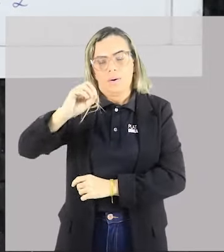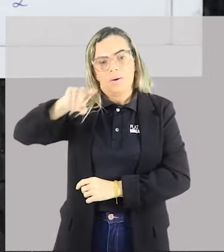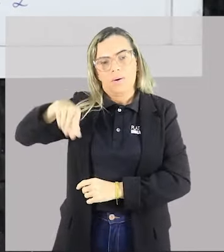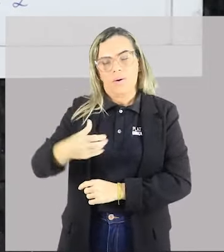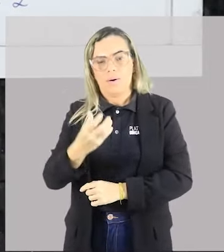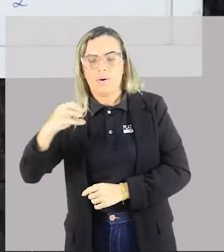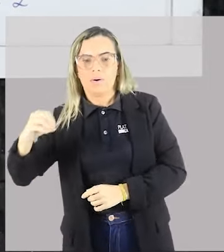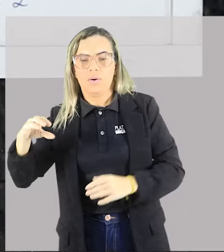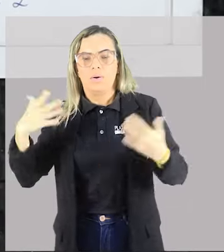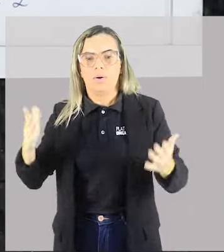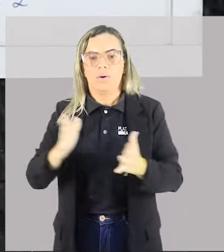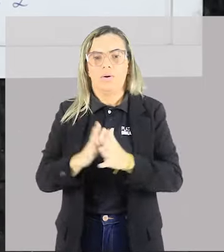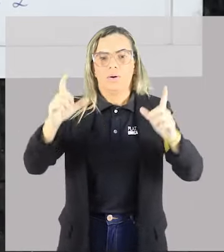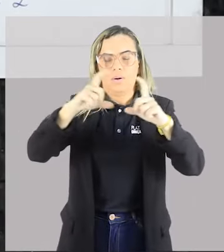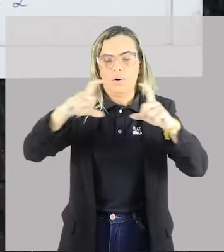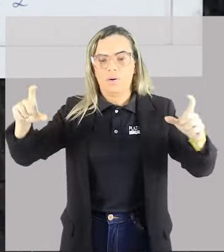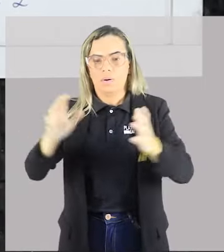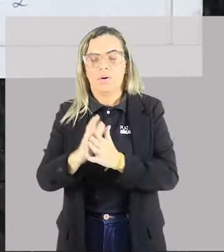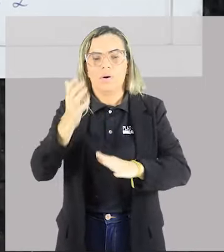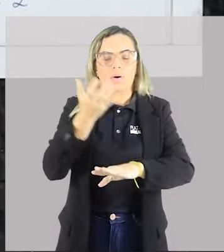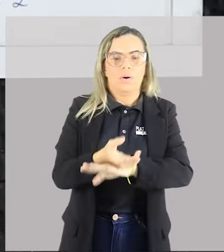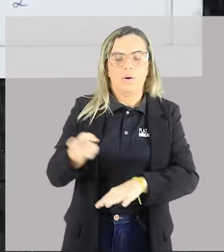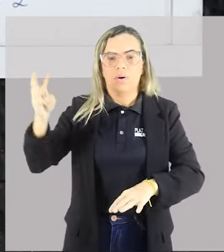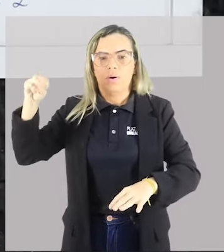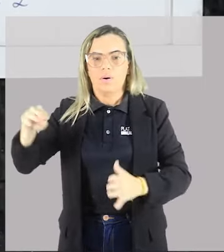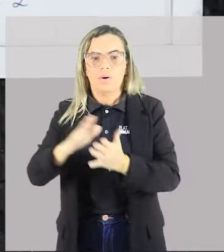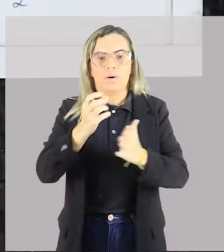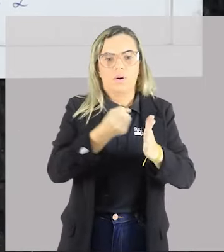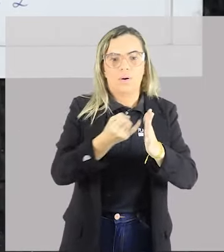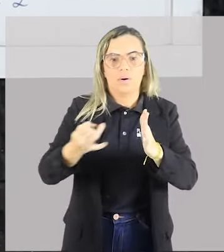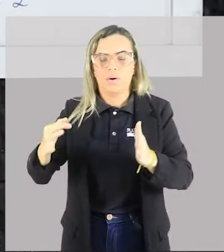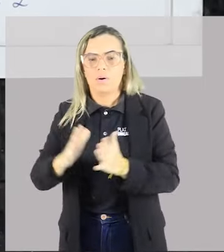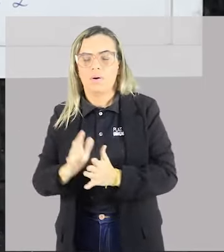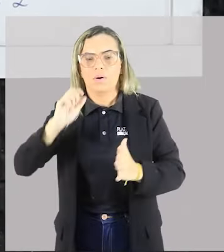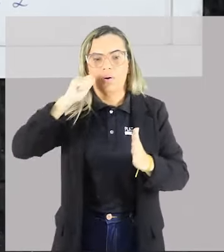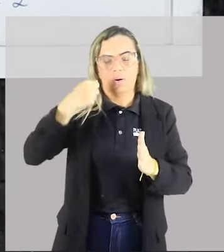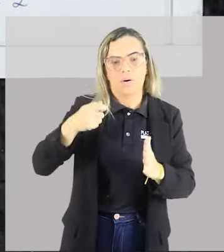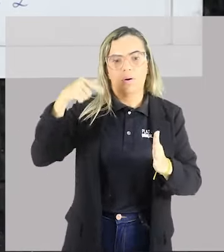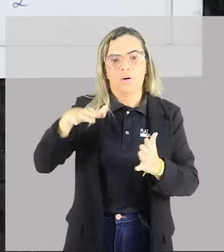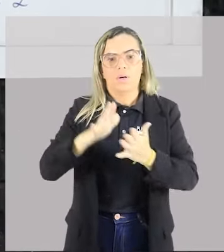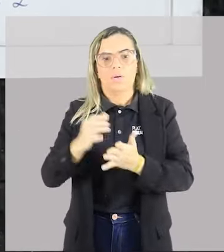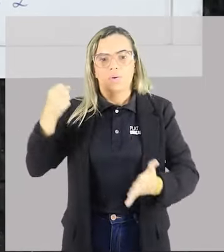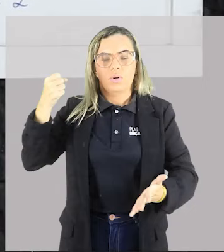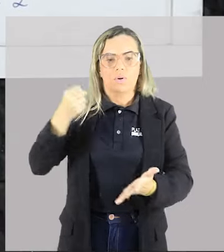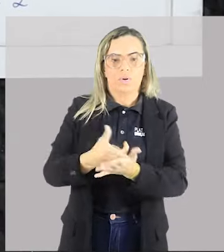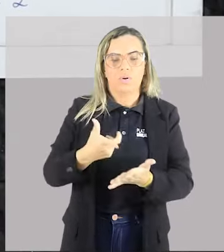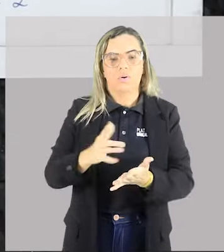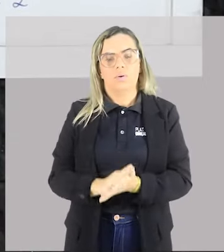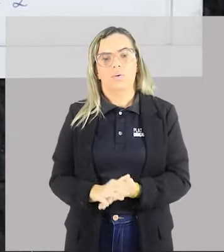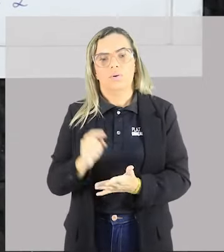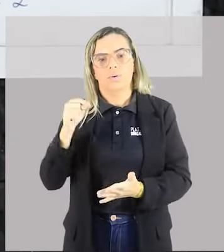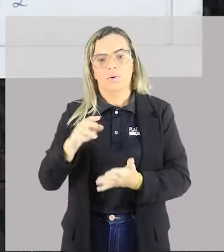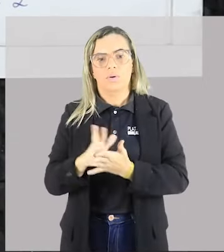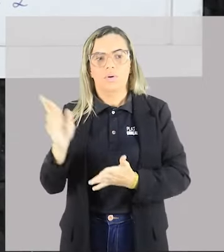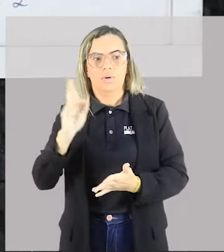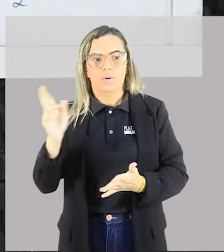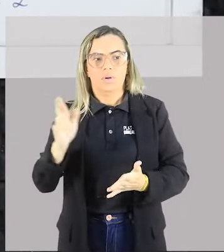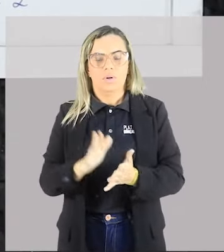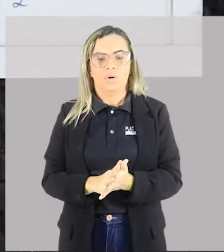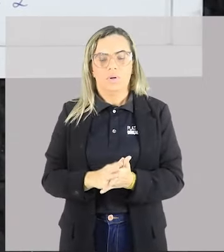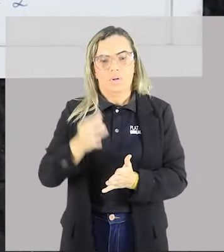aí você teria uma expressão matemática que associava Aquela quantidade de pães aos valores então a ideia da função ela é essa